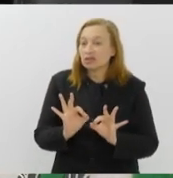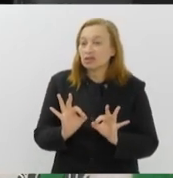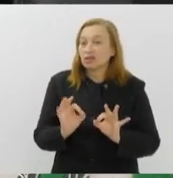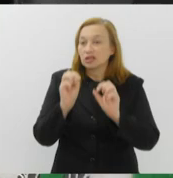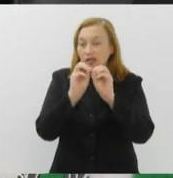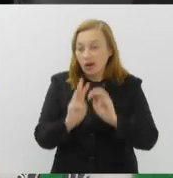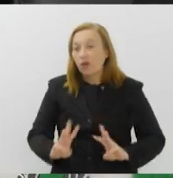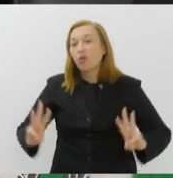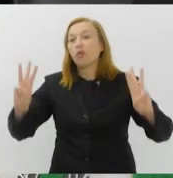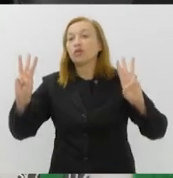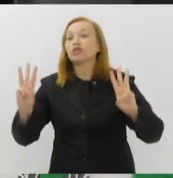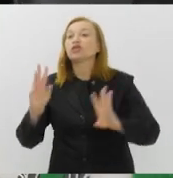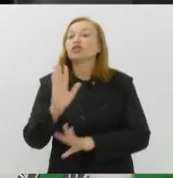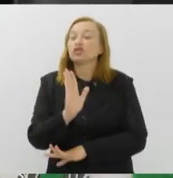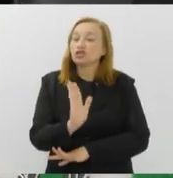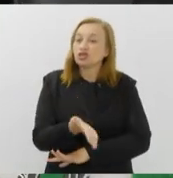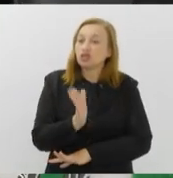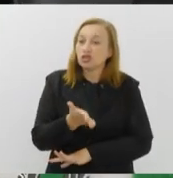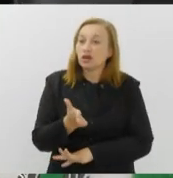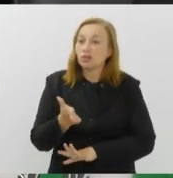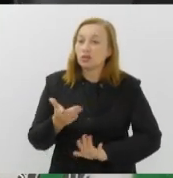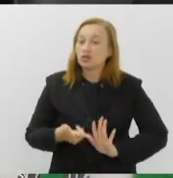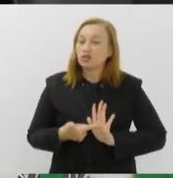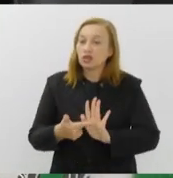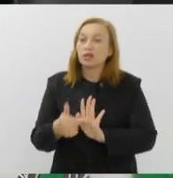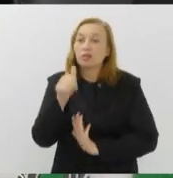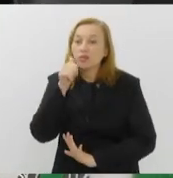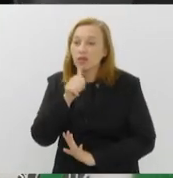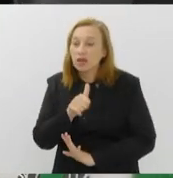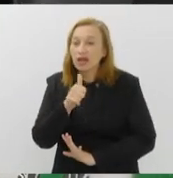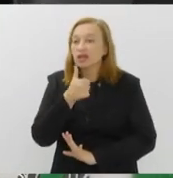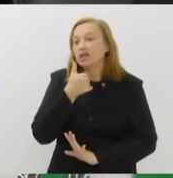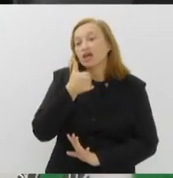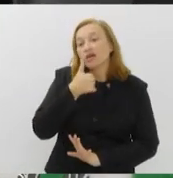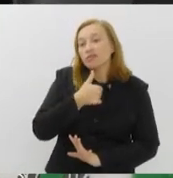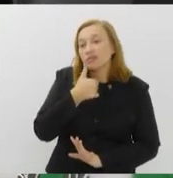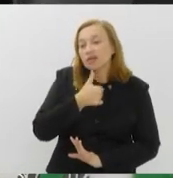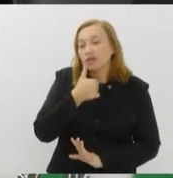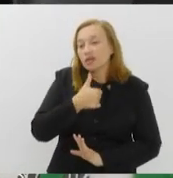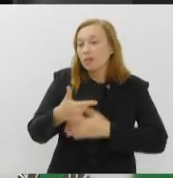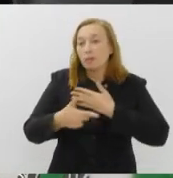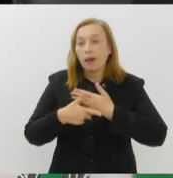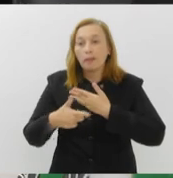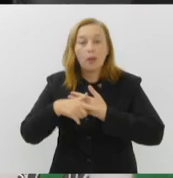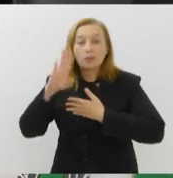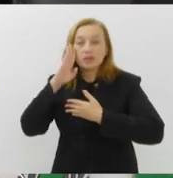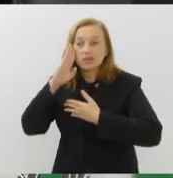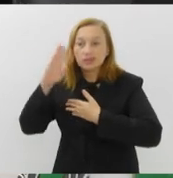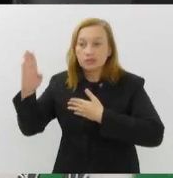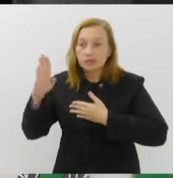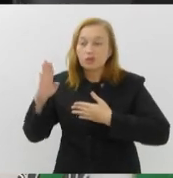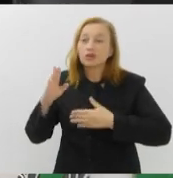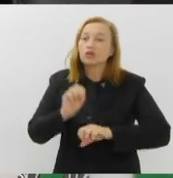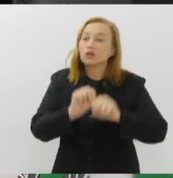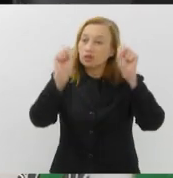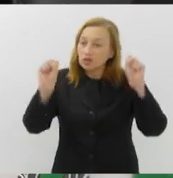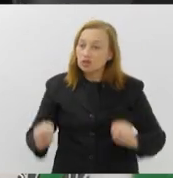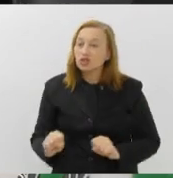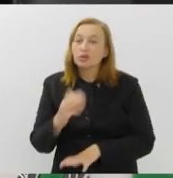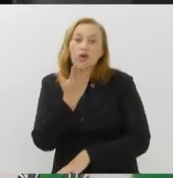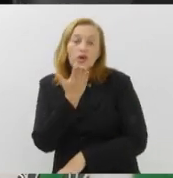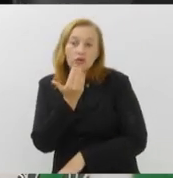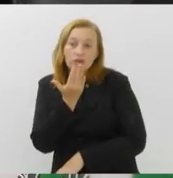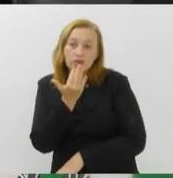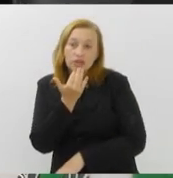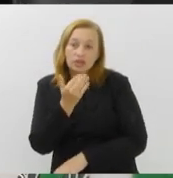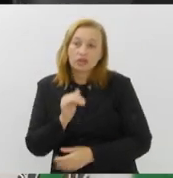ONU, já diagnosticaram. Mulheres e meninas têm um papel essencial nos sistemas alimentares,